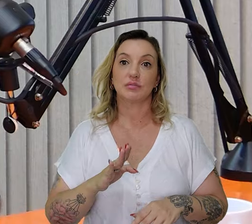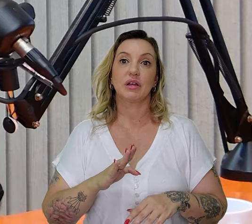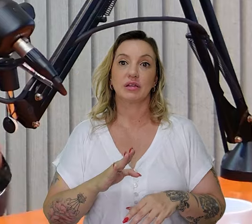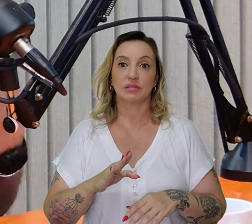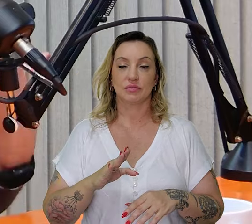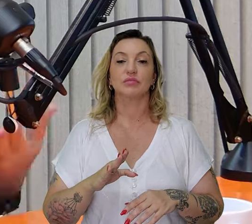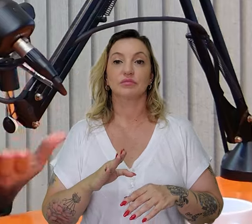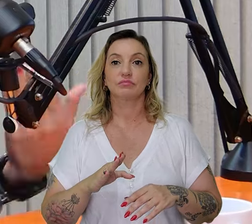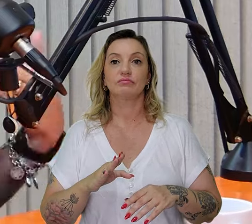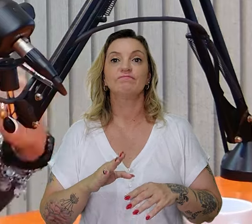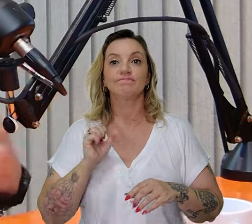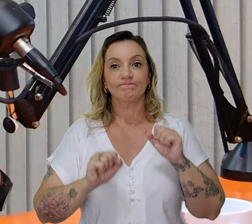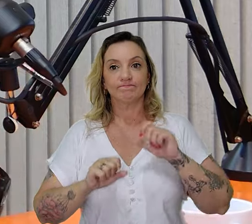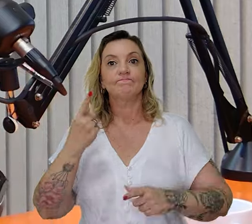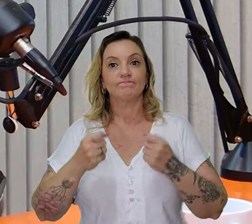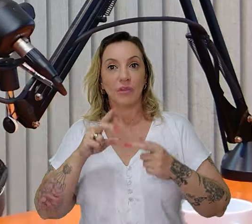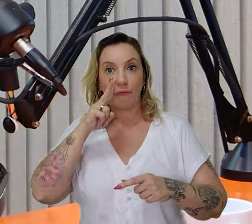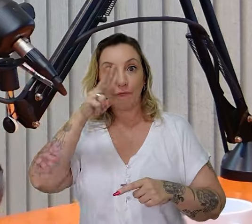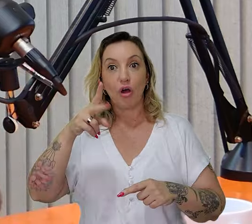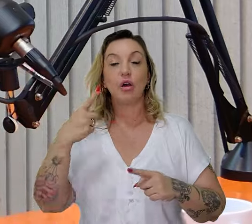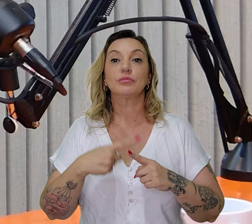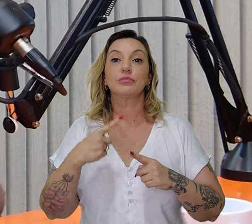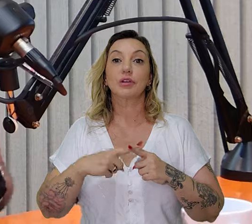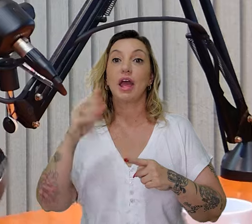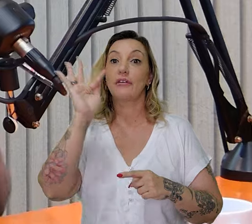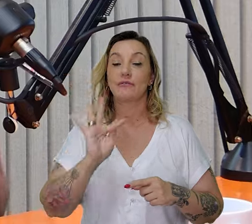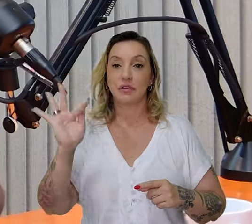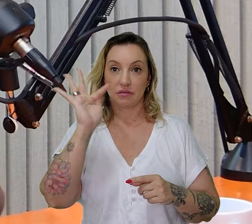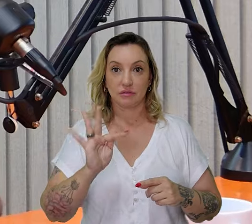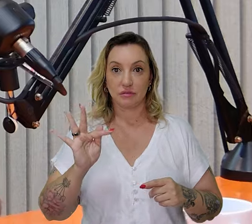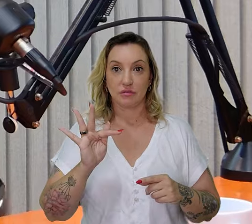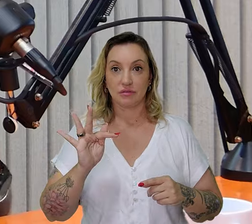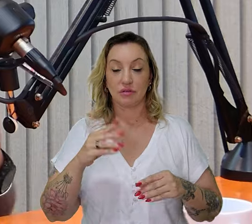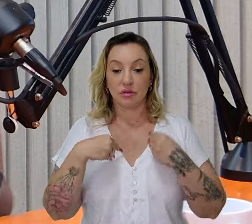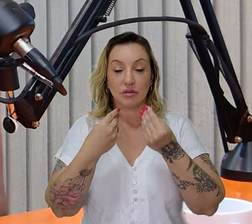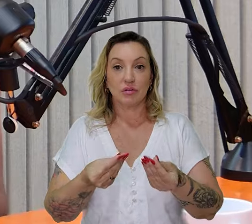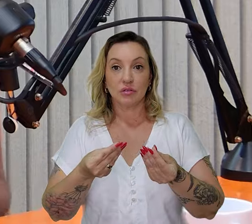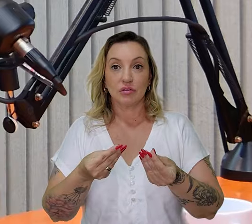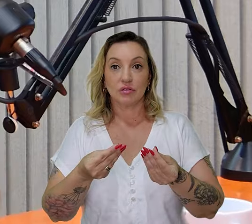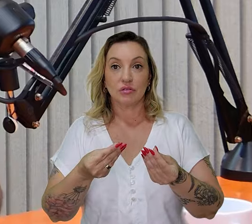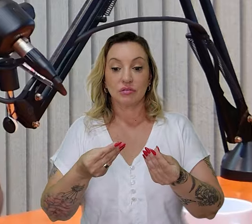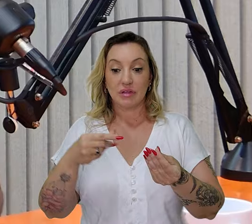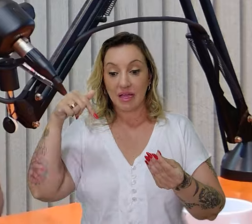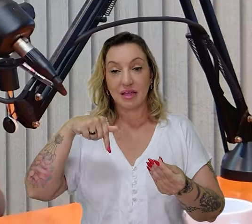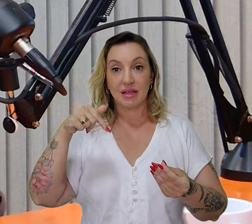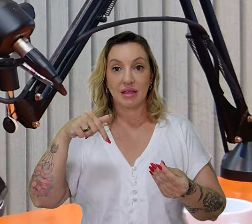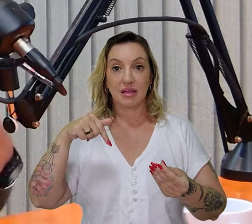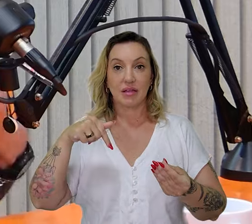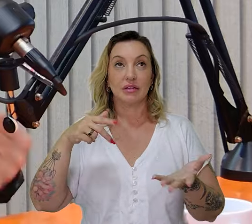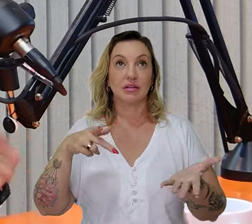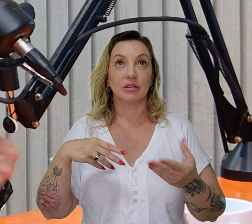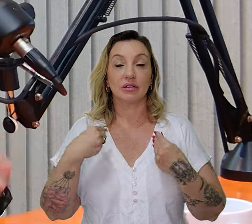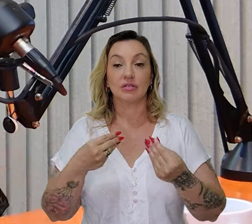ainda porque também as faculdades só oferecem as faculdades daqui só oferecem o tradicional a gente